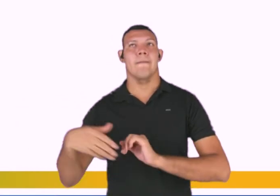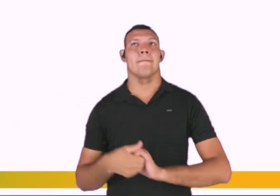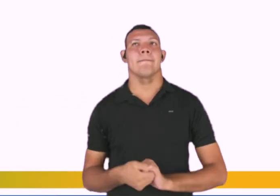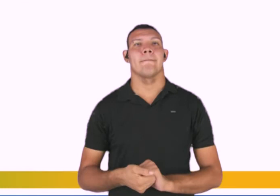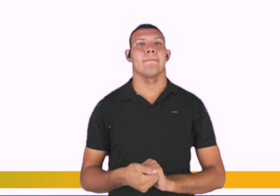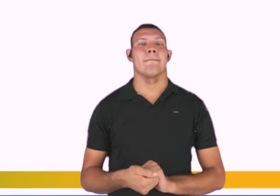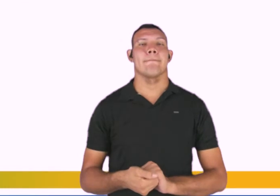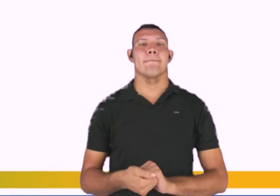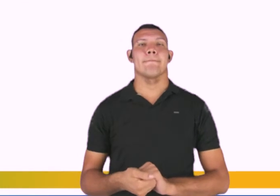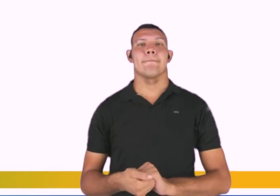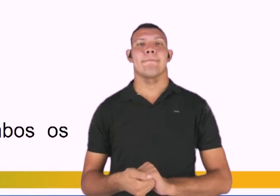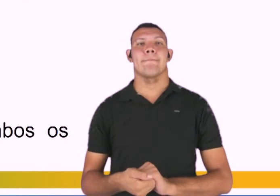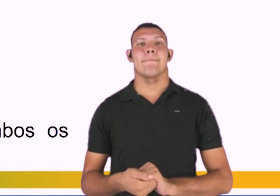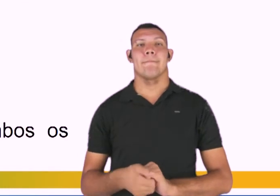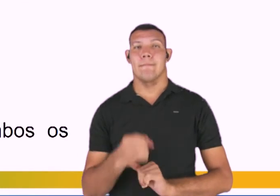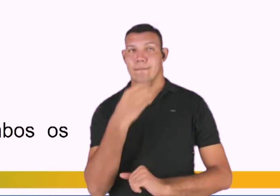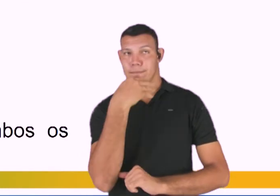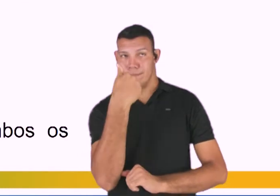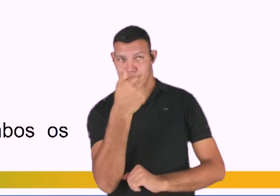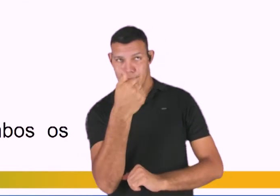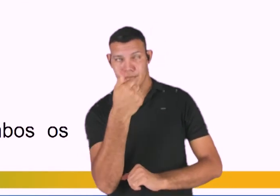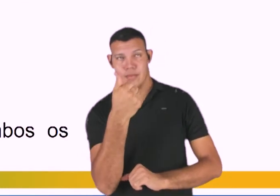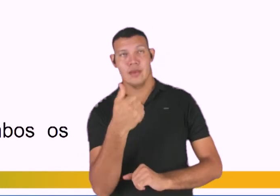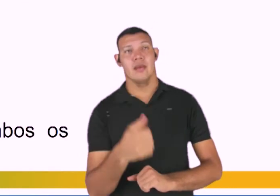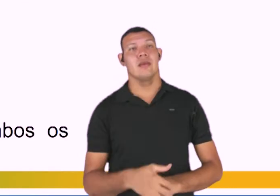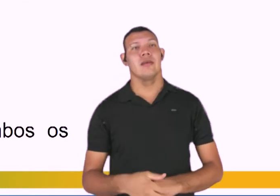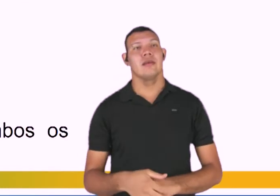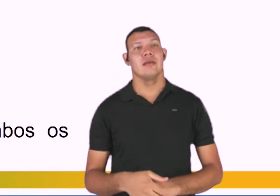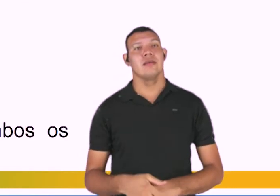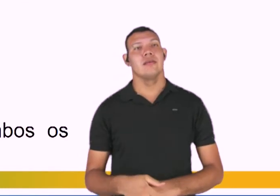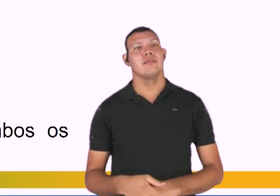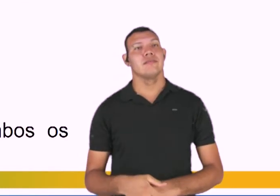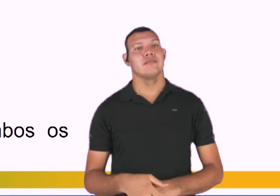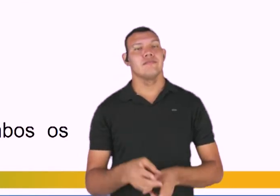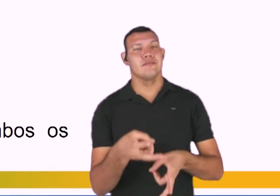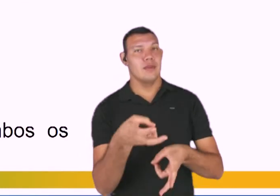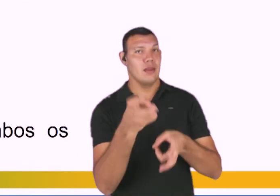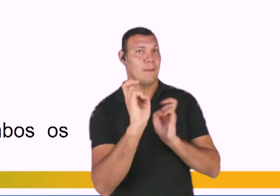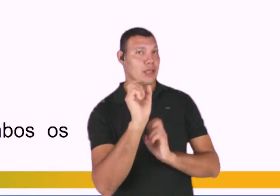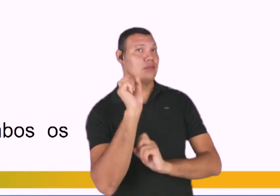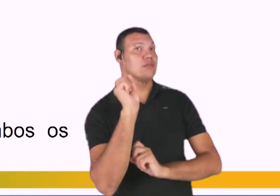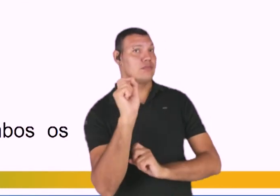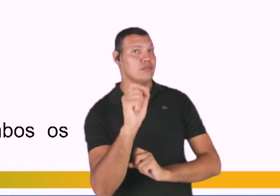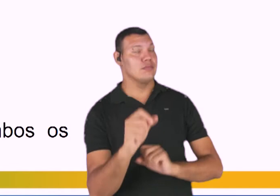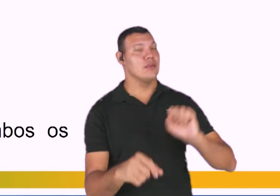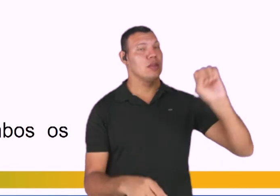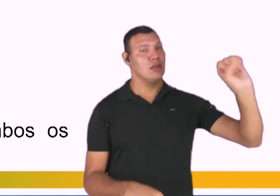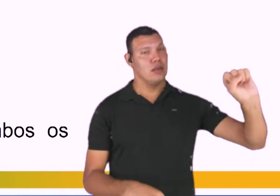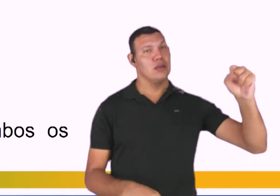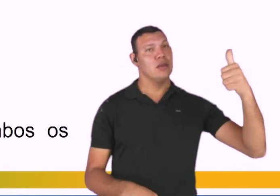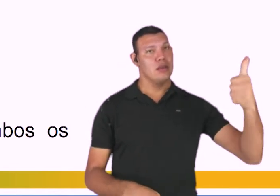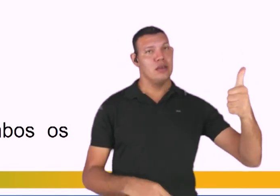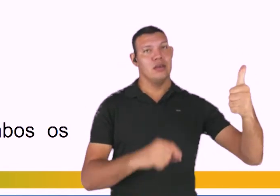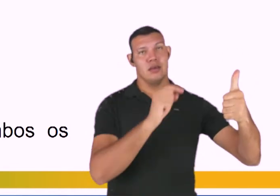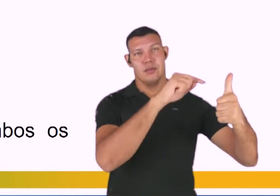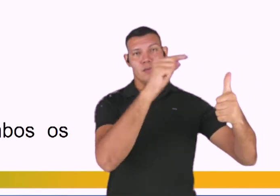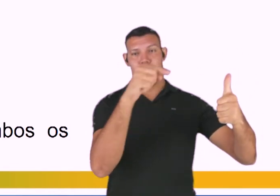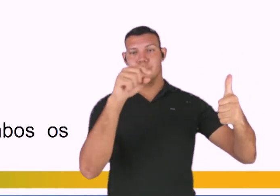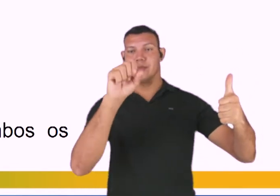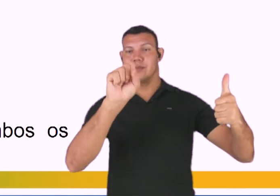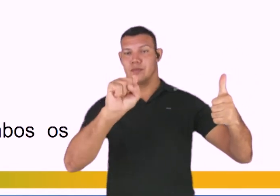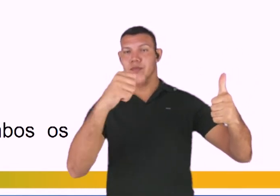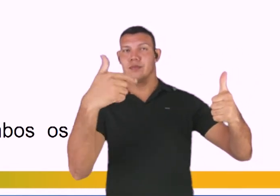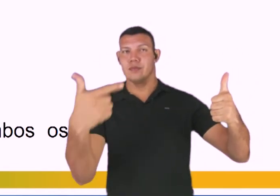a menos 3. Tudo bem? Aí, pessoal, nós vamos perceber que o meu S1 é equivalente